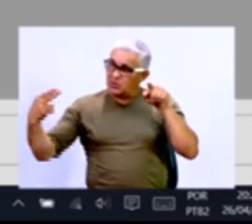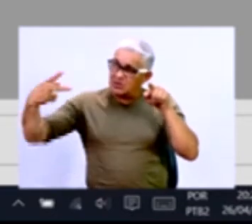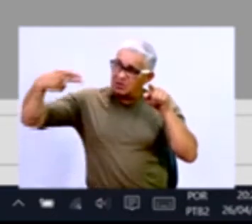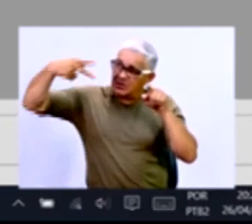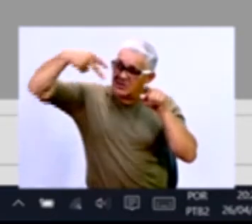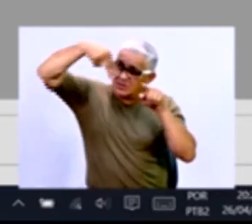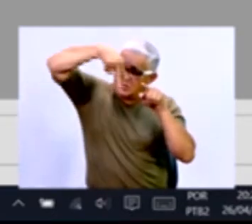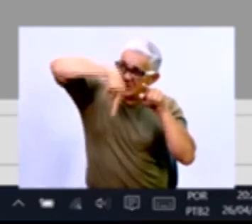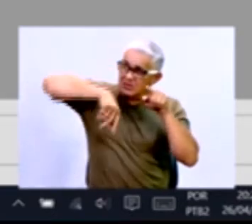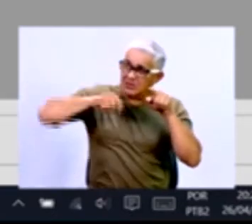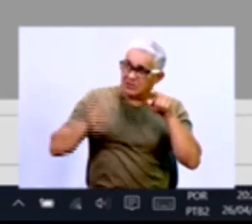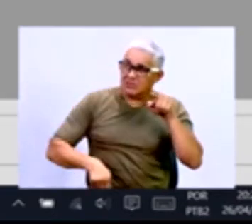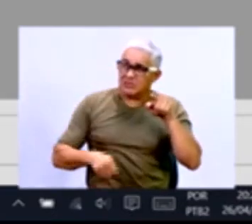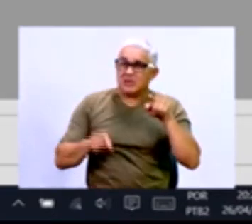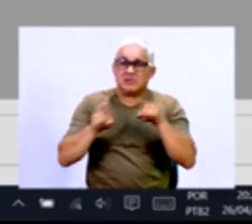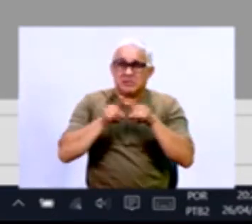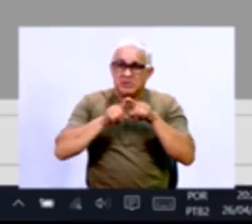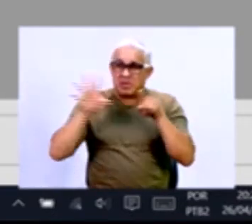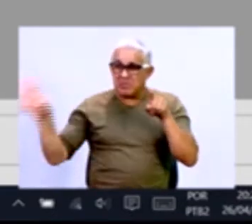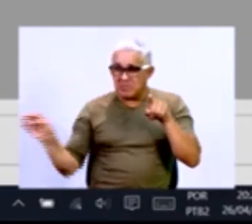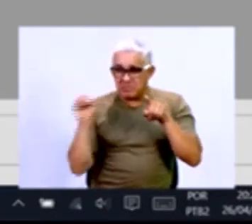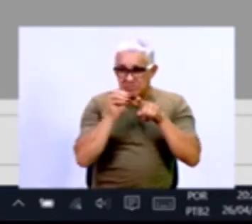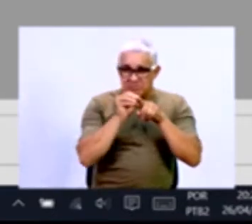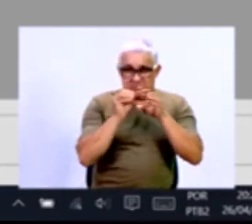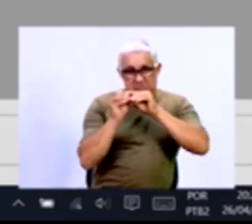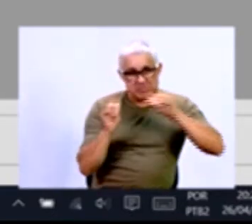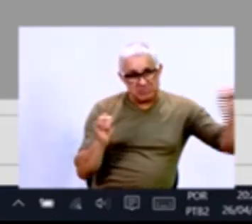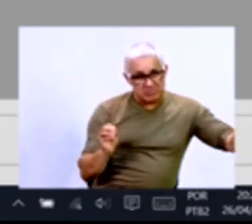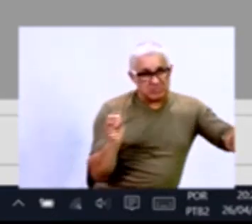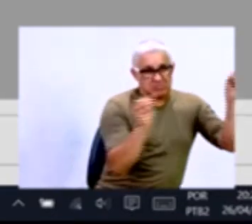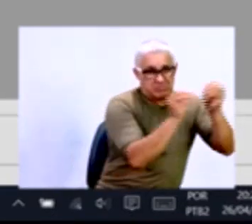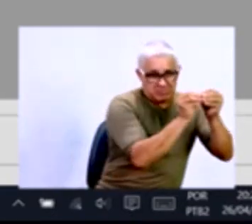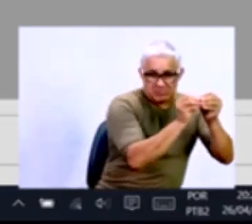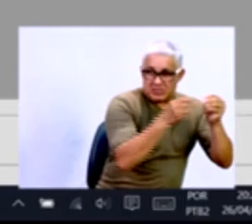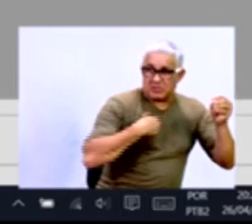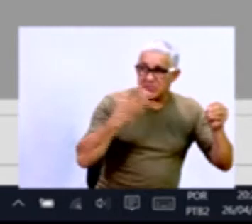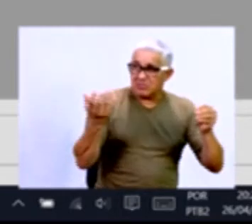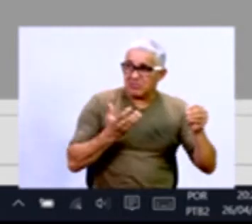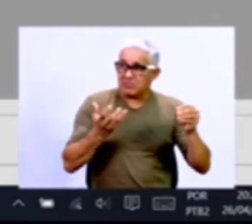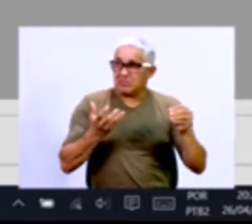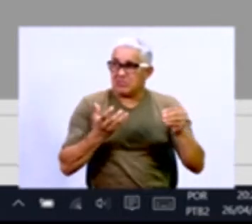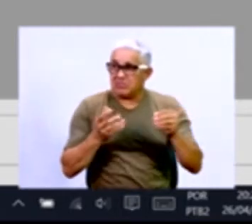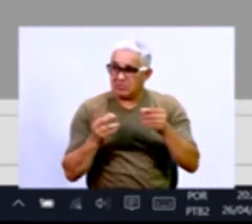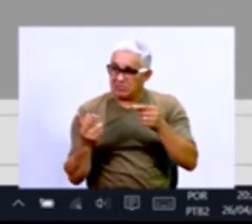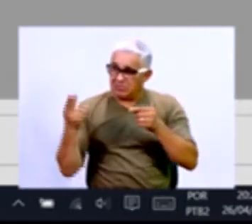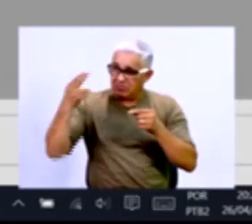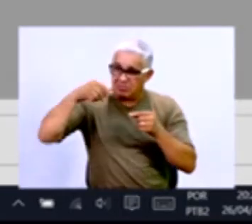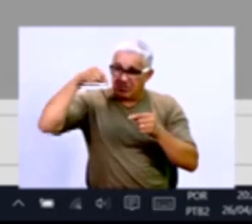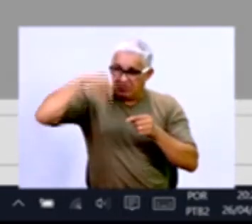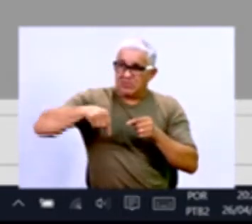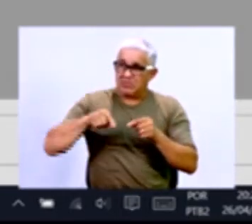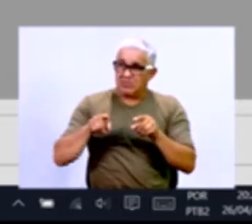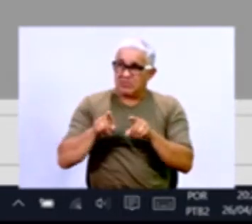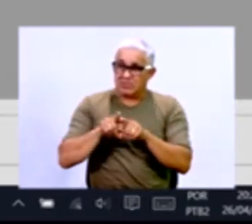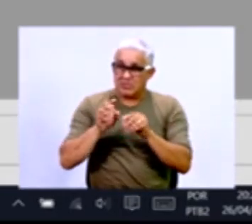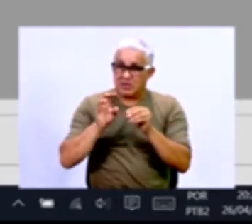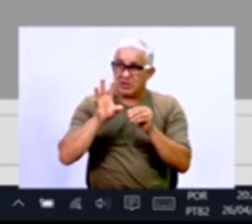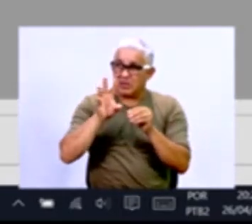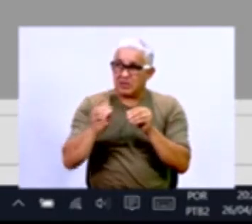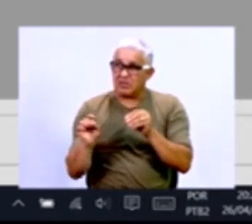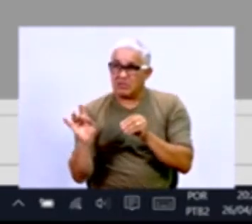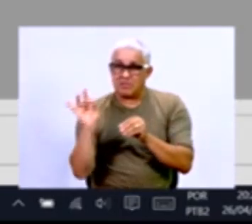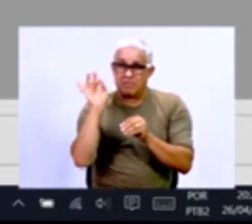Que dá para cortar, que dá para emendar. Vamos supor que esse pedaço eu quero recortar aqui e quero colocar